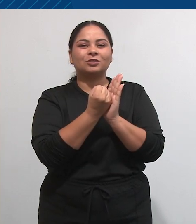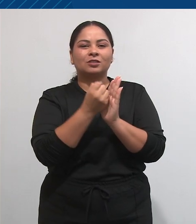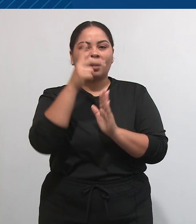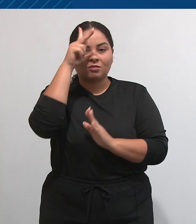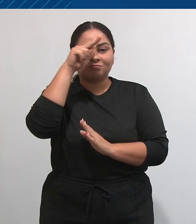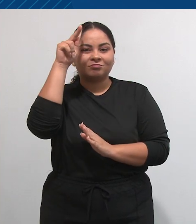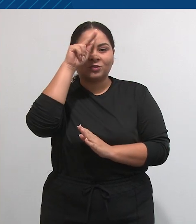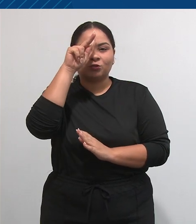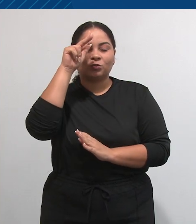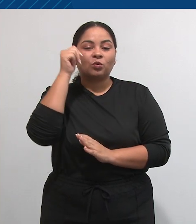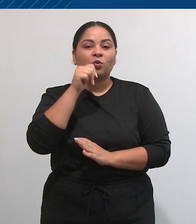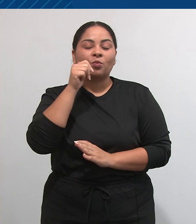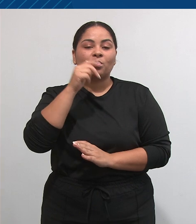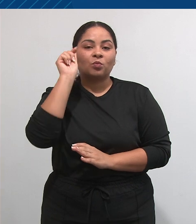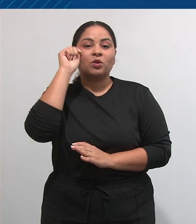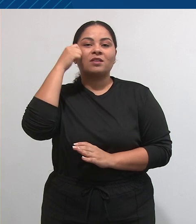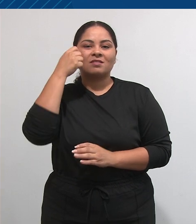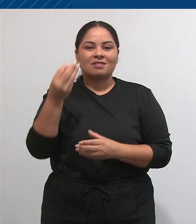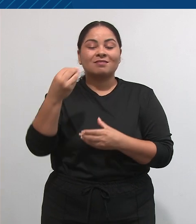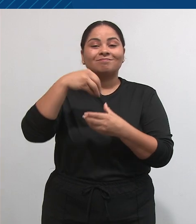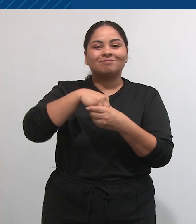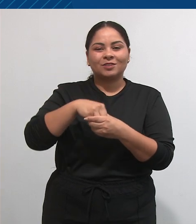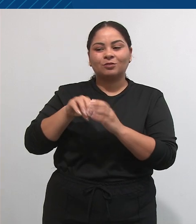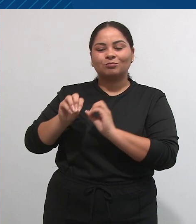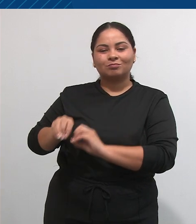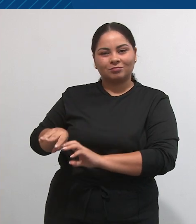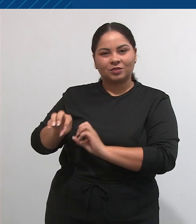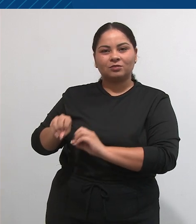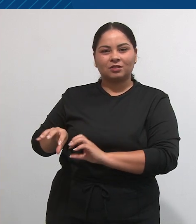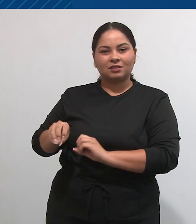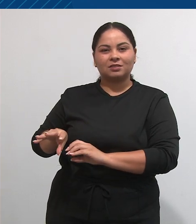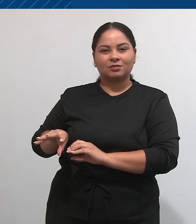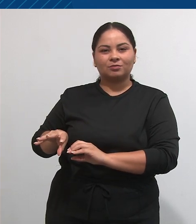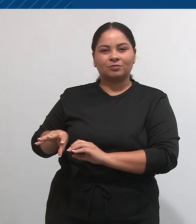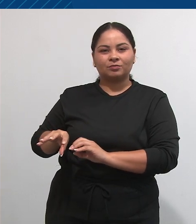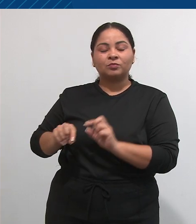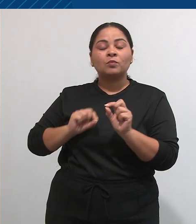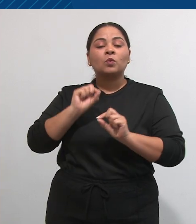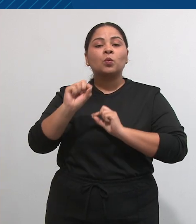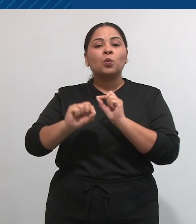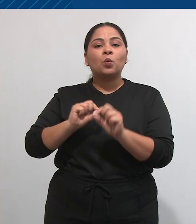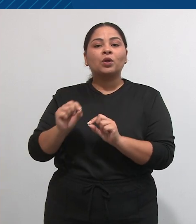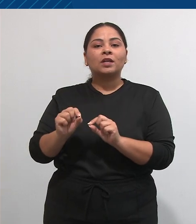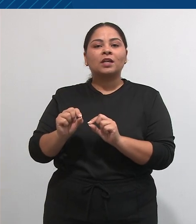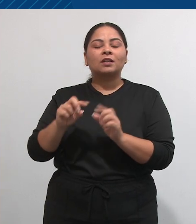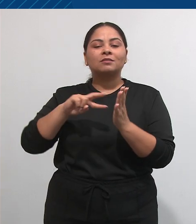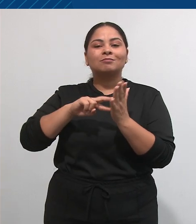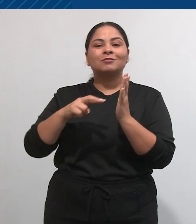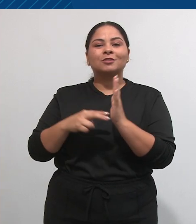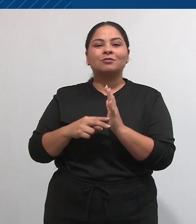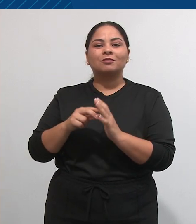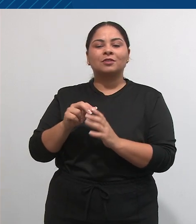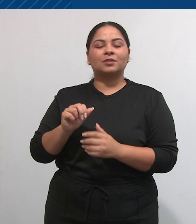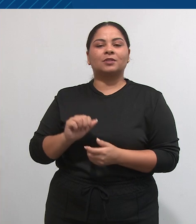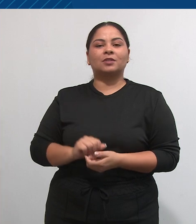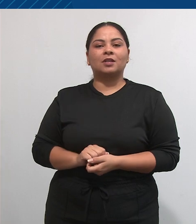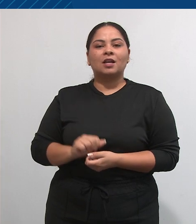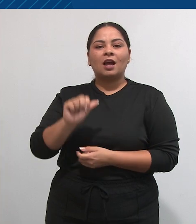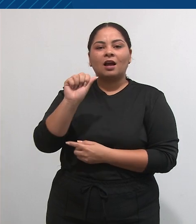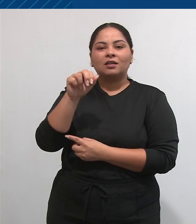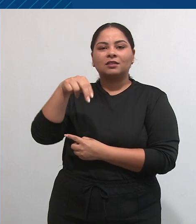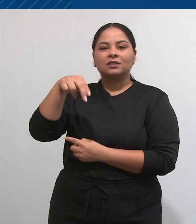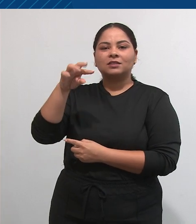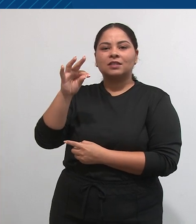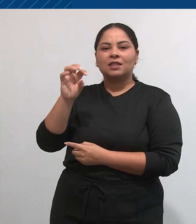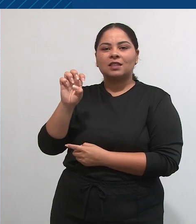termo anterioridade, né? E o que seria essa anterioridade? Eu começo a minha tese falando